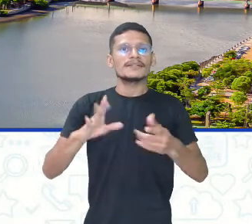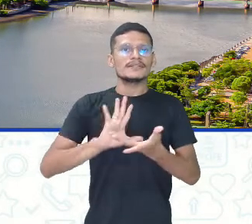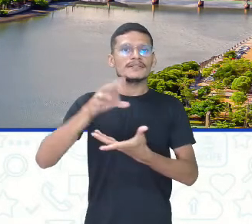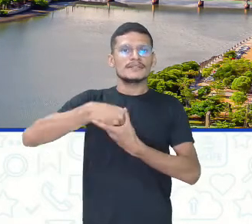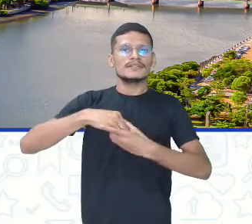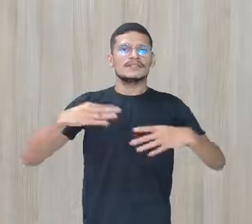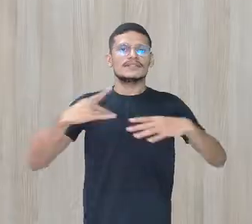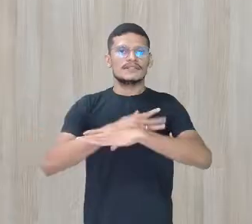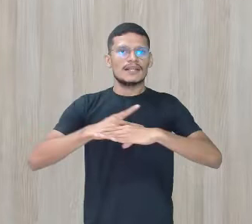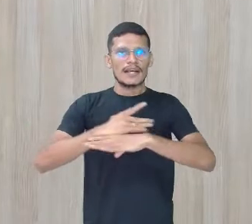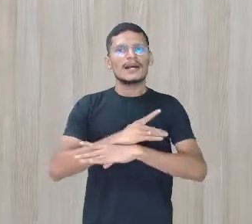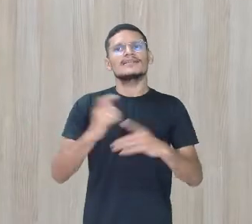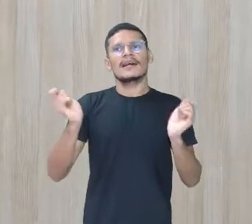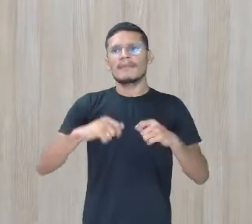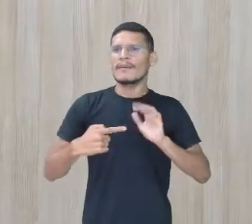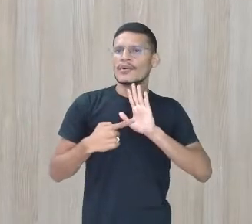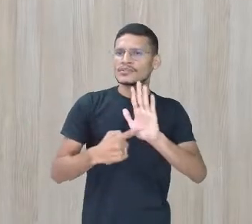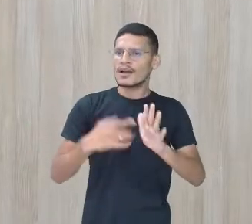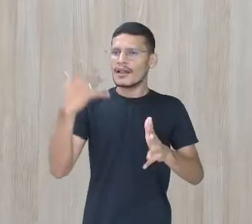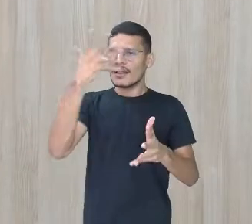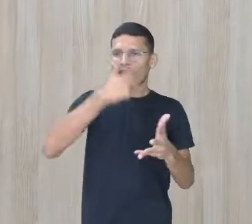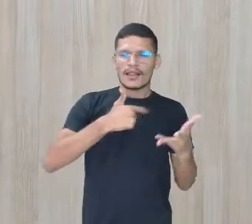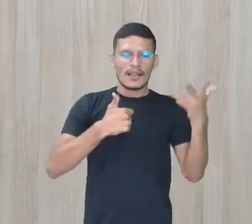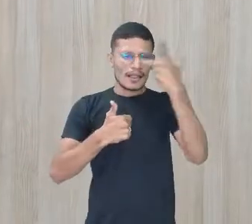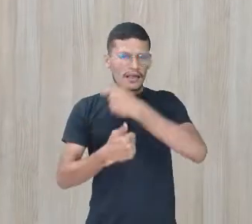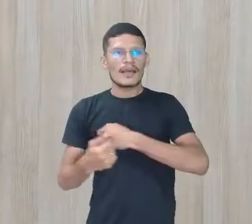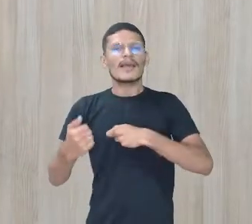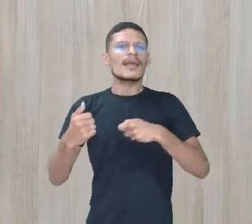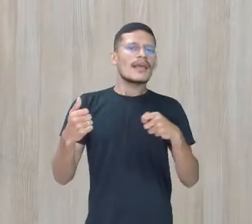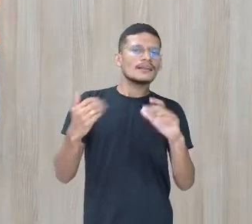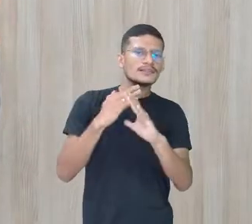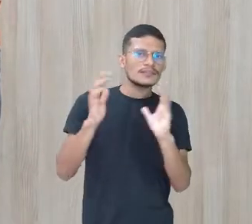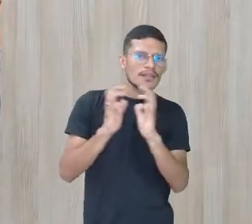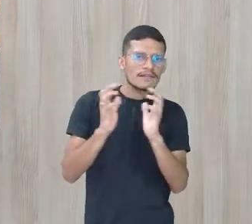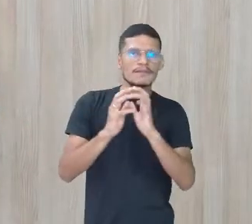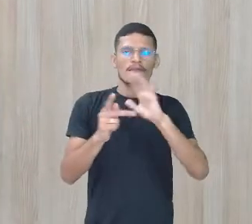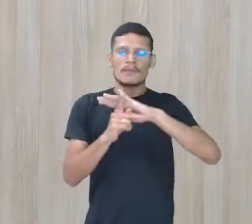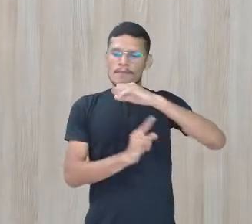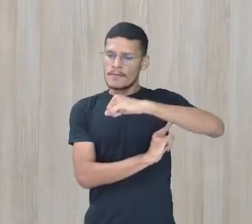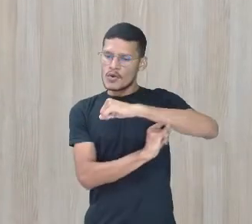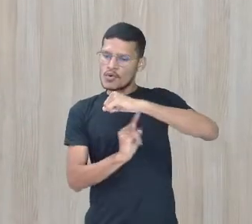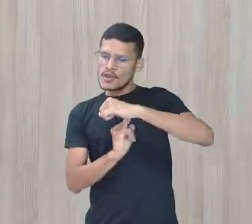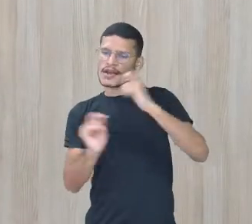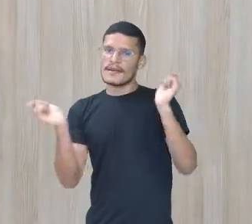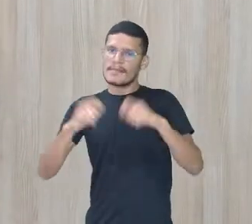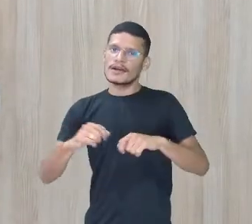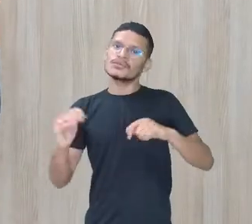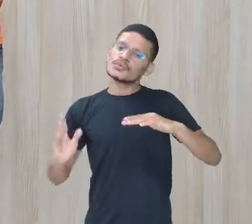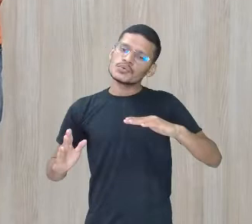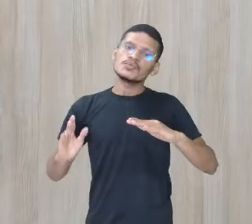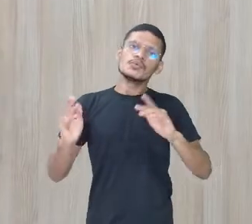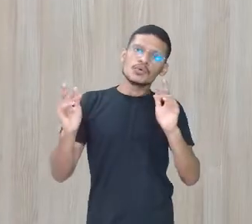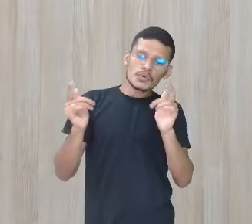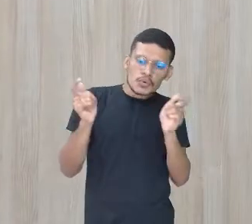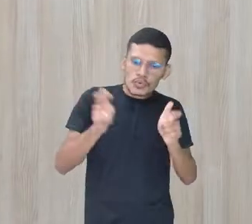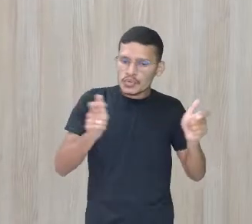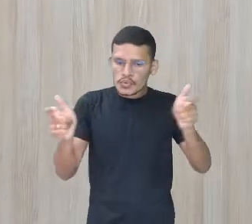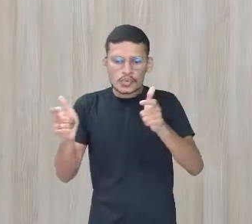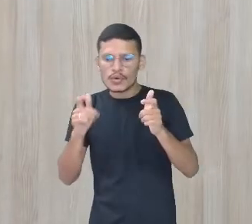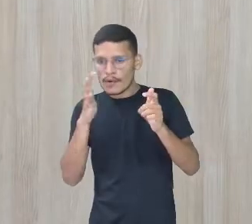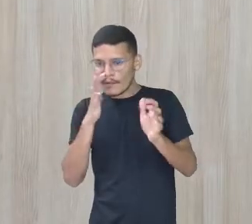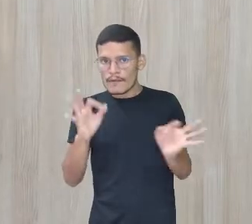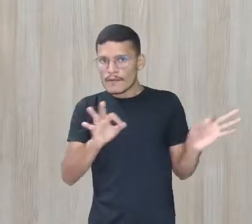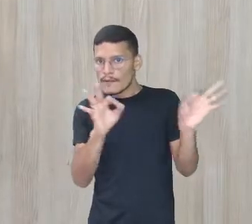que molda a nossa paisagem, as suas pontes que cruzam, nos ajudam a cruzar o rio Capibaribe. Esse ponto que vocês estão observando